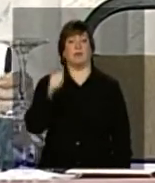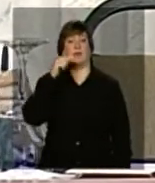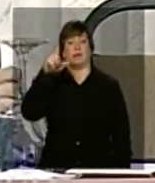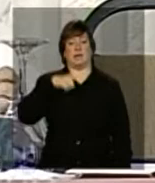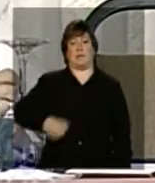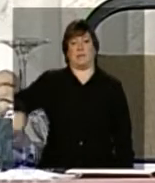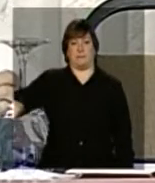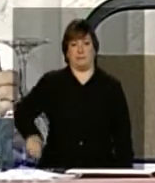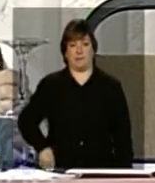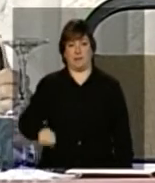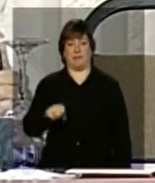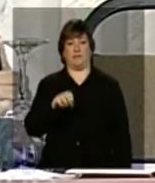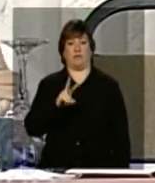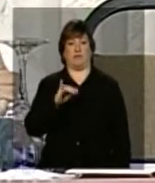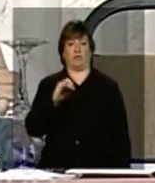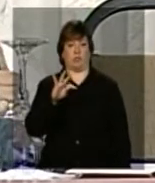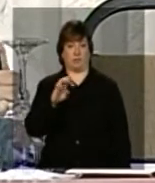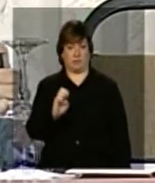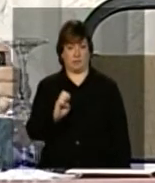Viotti.